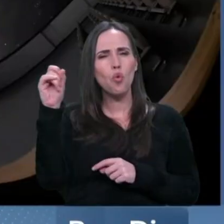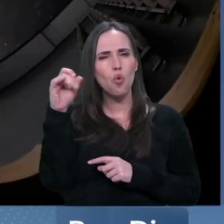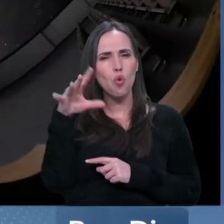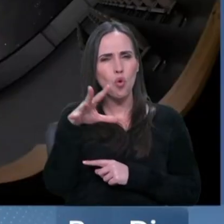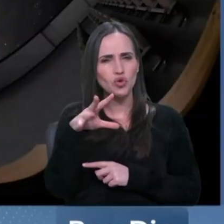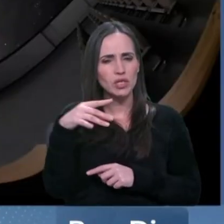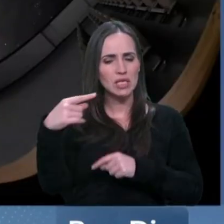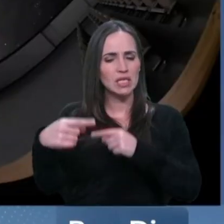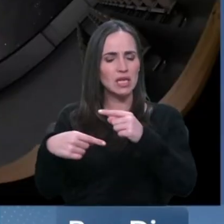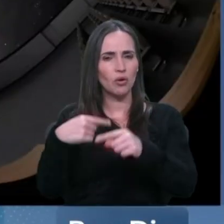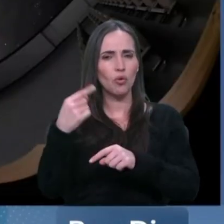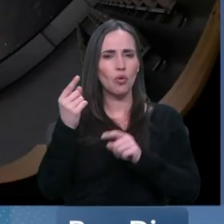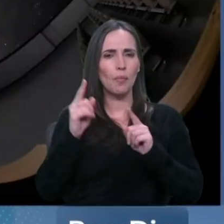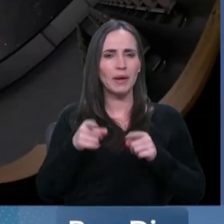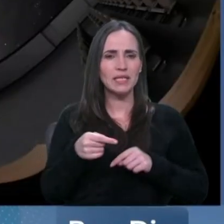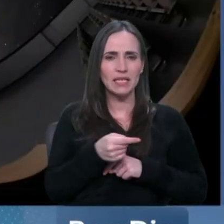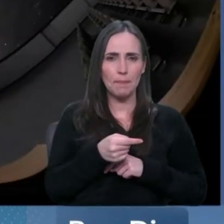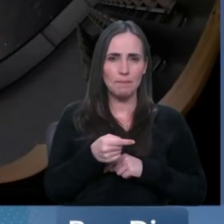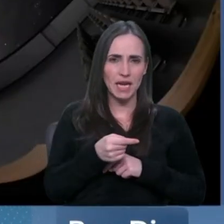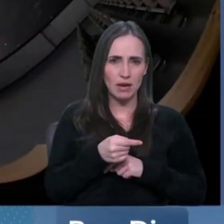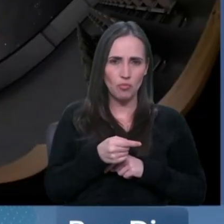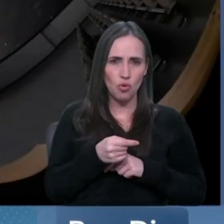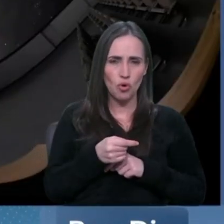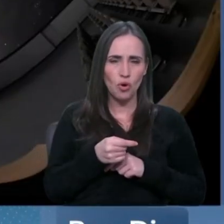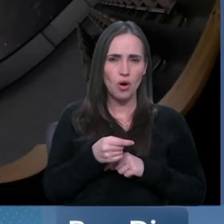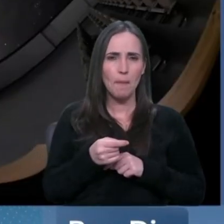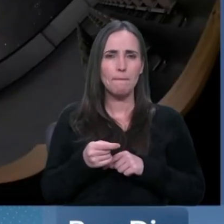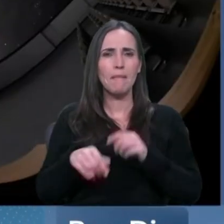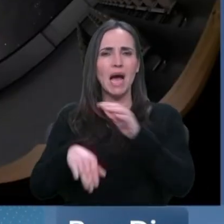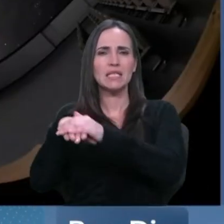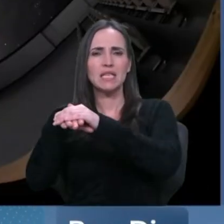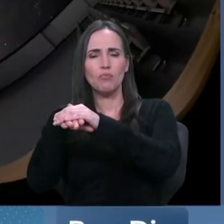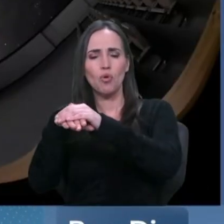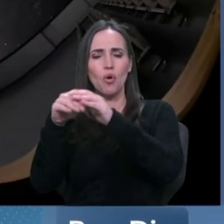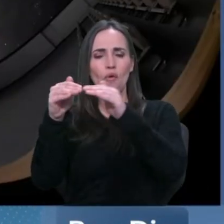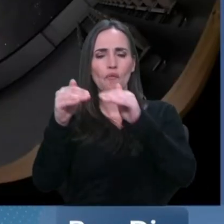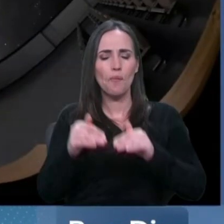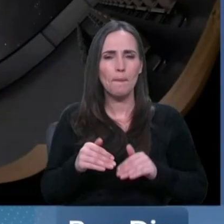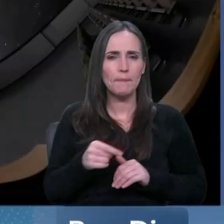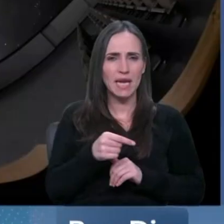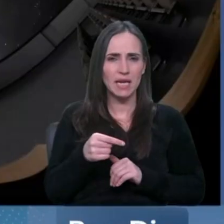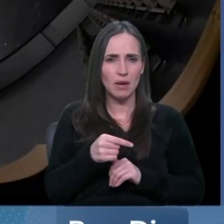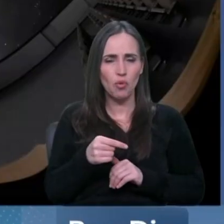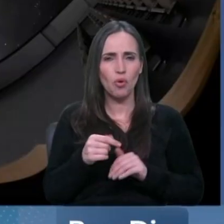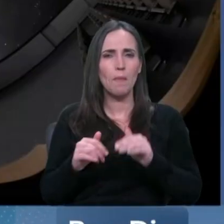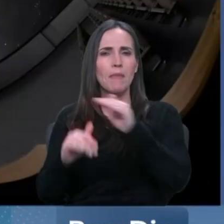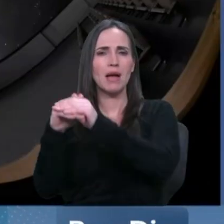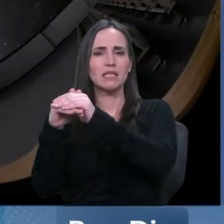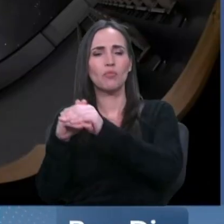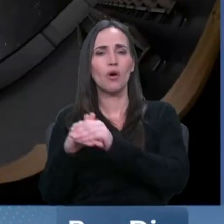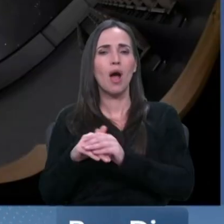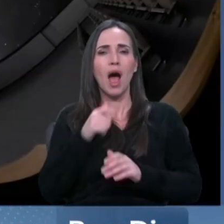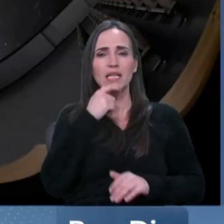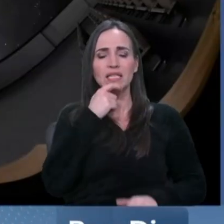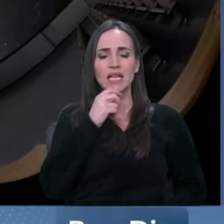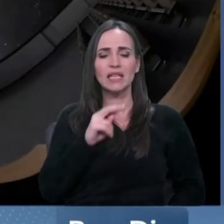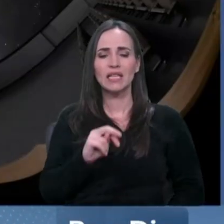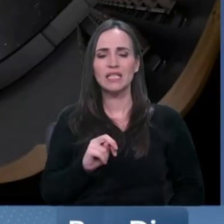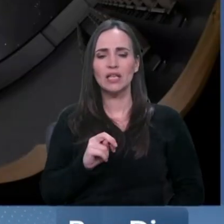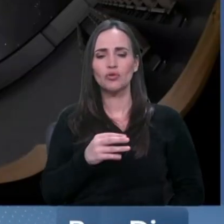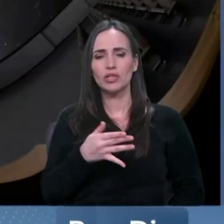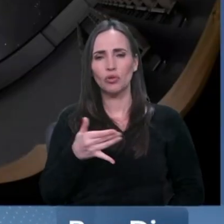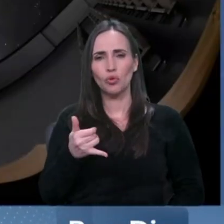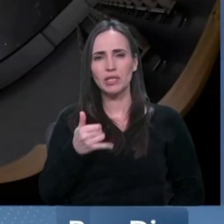que começa no mínimo, depois vai ao máximo, depois regressa ao mínimo, a cada aproximadamente 312 dias. Aproximadamente isso